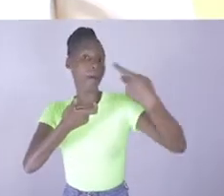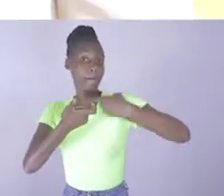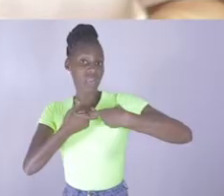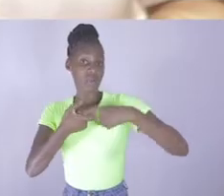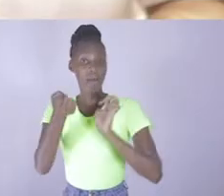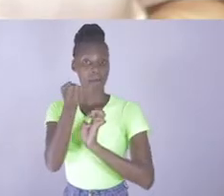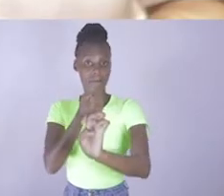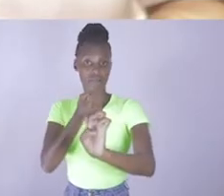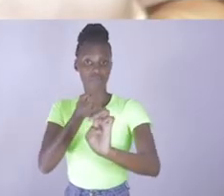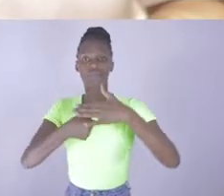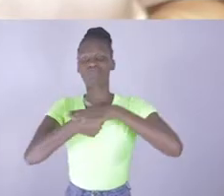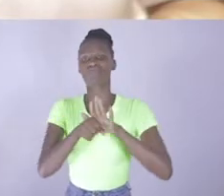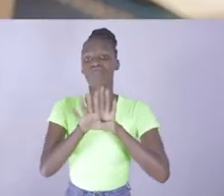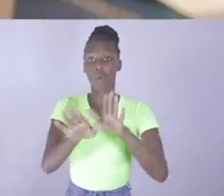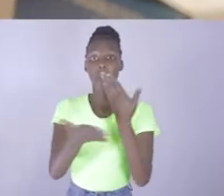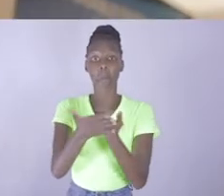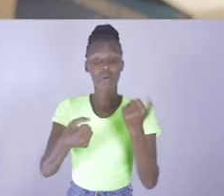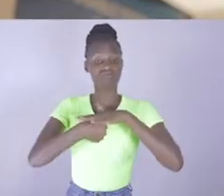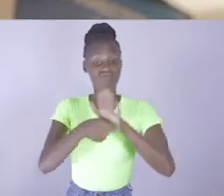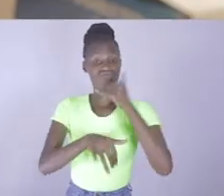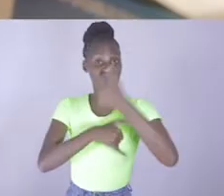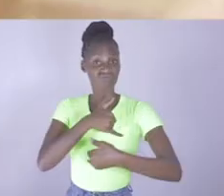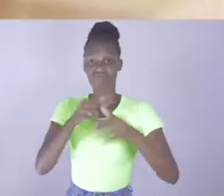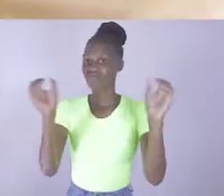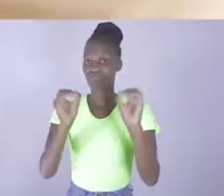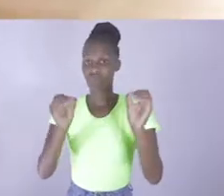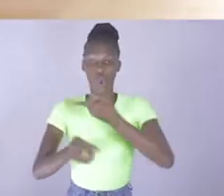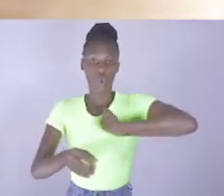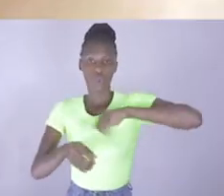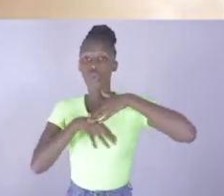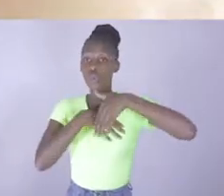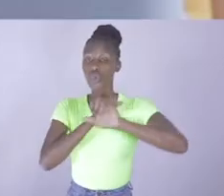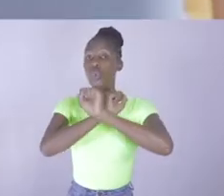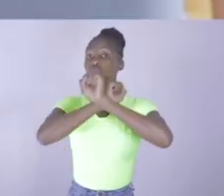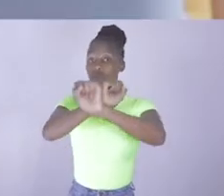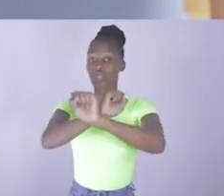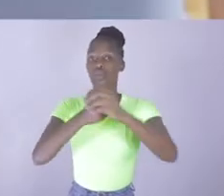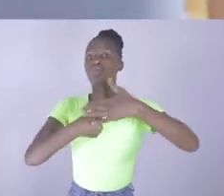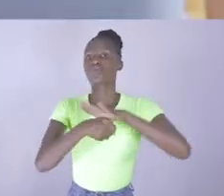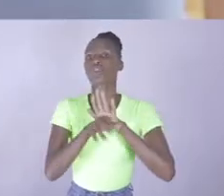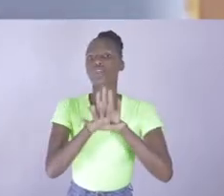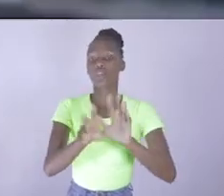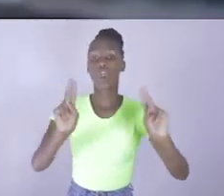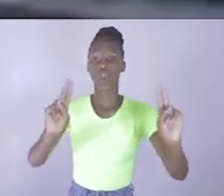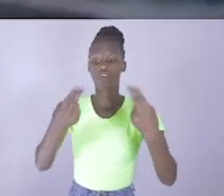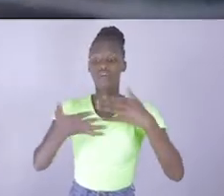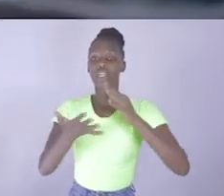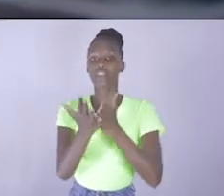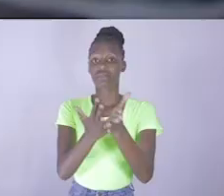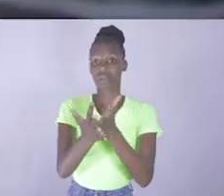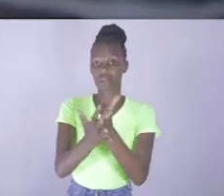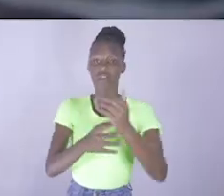reforço aumentam a imunidade contra a Covid-19, pois a pandemia ainda não acabou e continuamos expostos